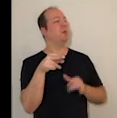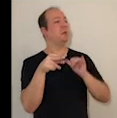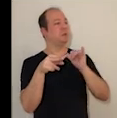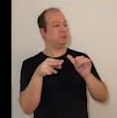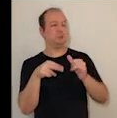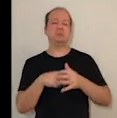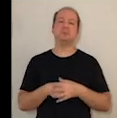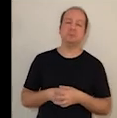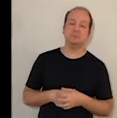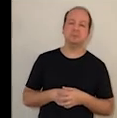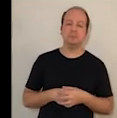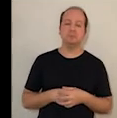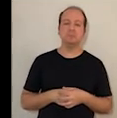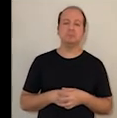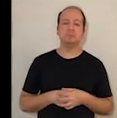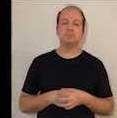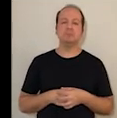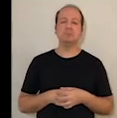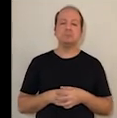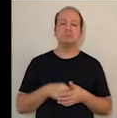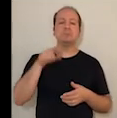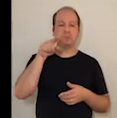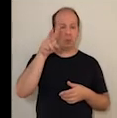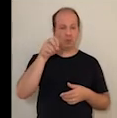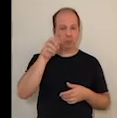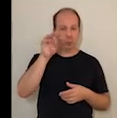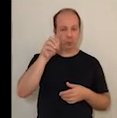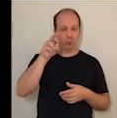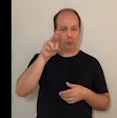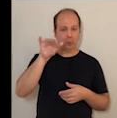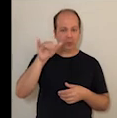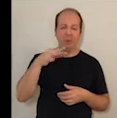e diz. A Voltori. Voltori,